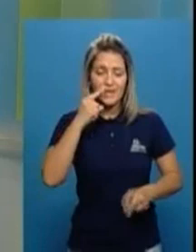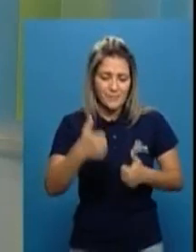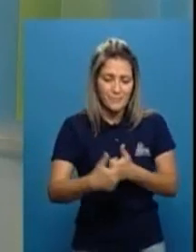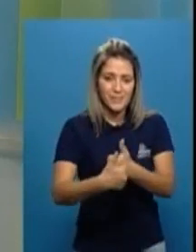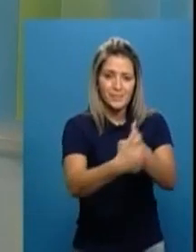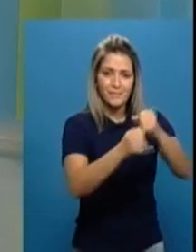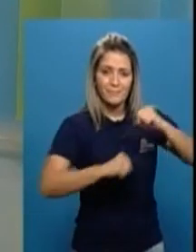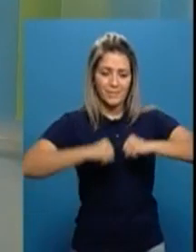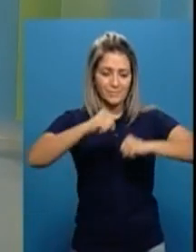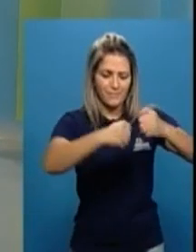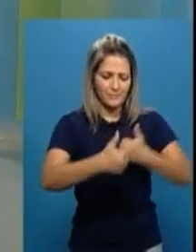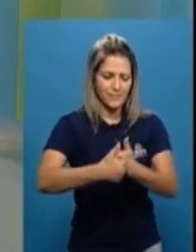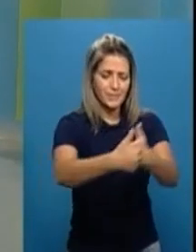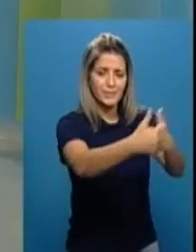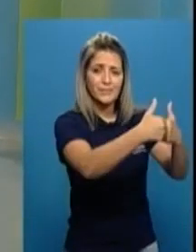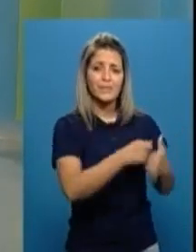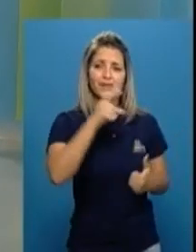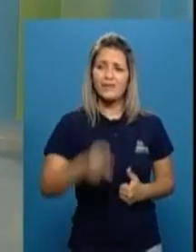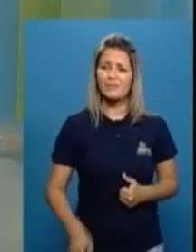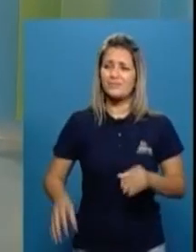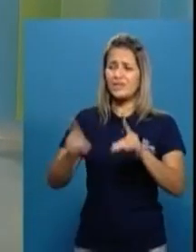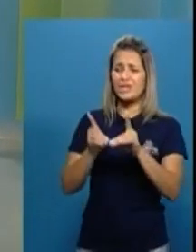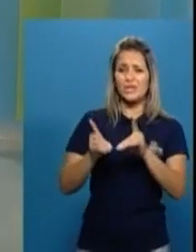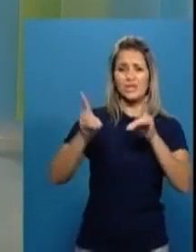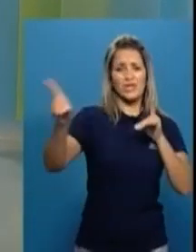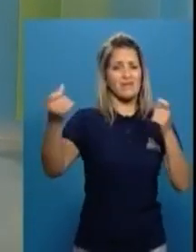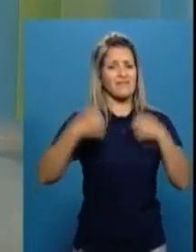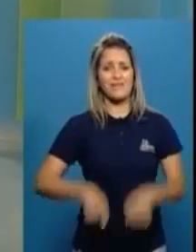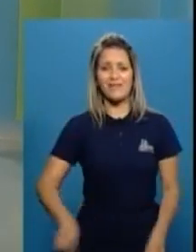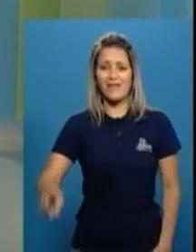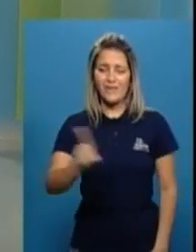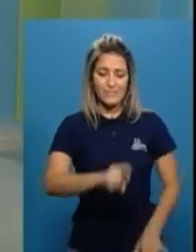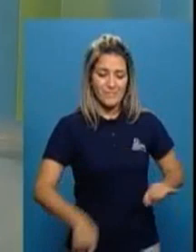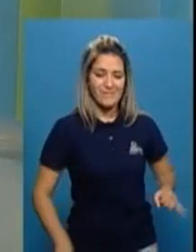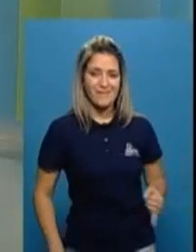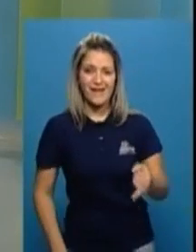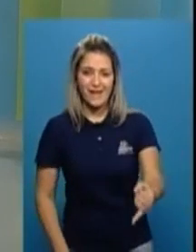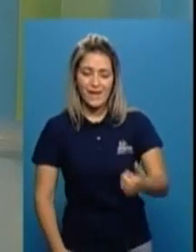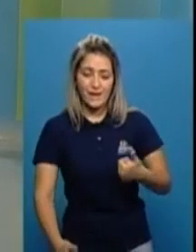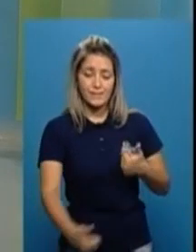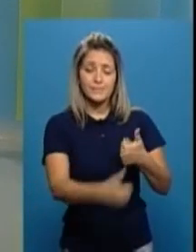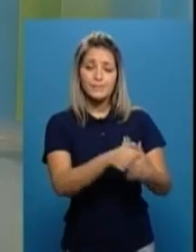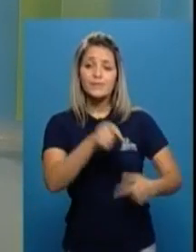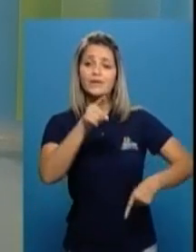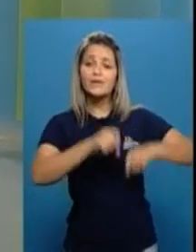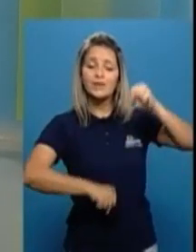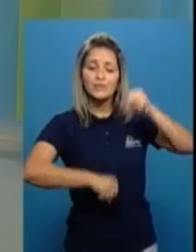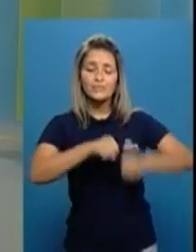dos equipamentos também reduz as distâncias percorridas pelo material e reduz os equipamentos para fazer a